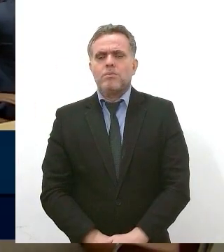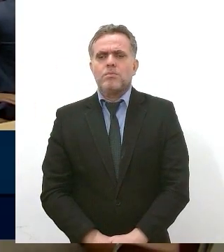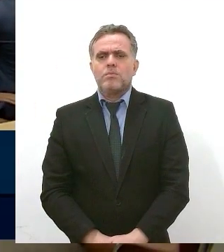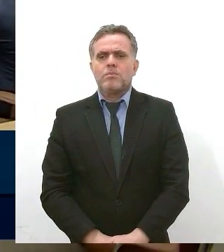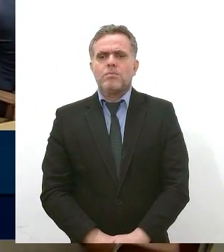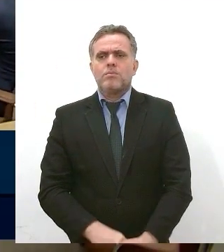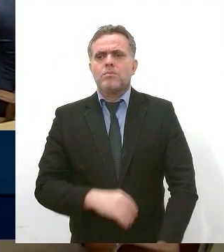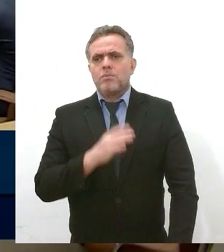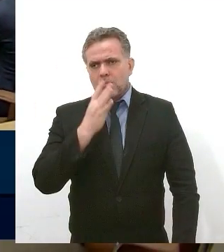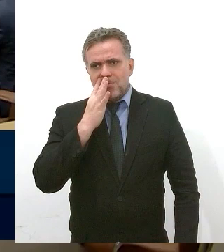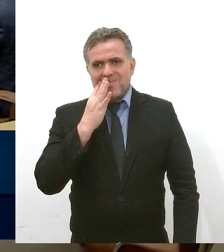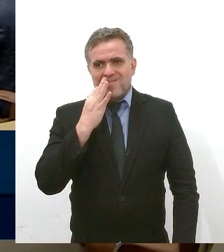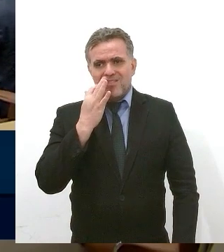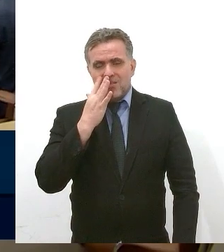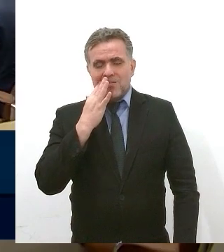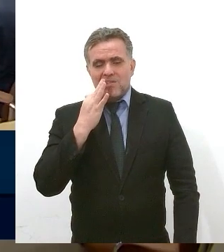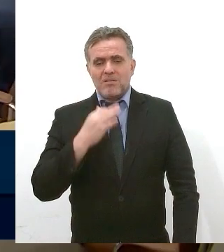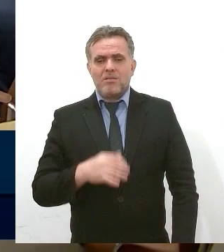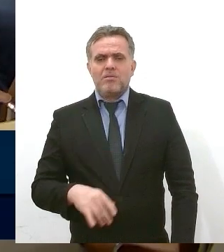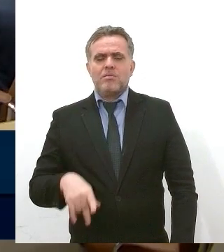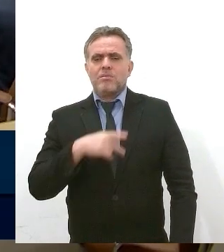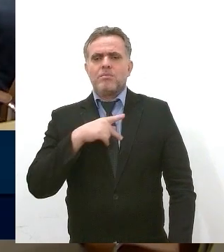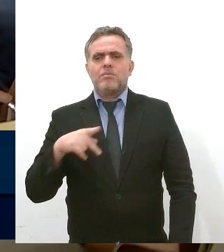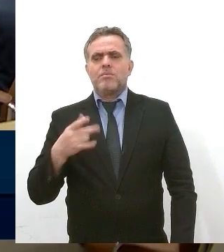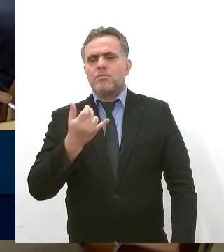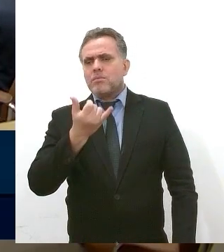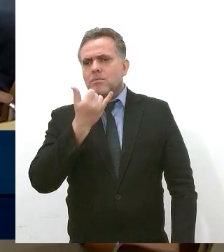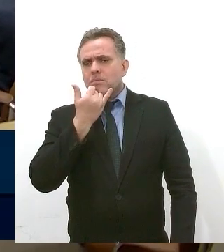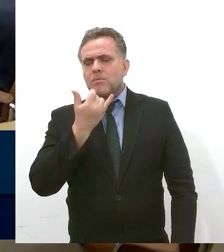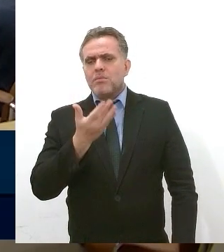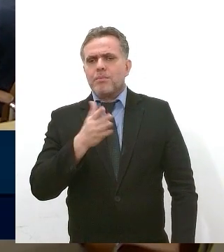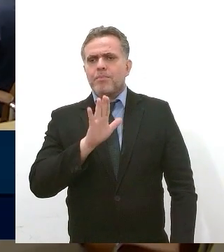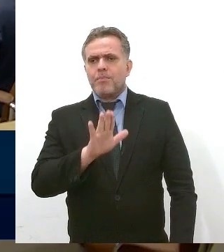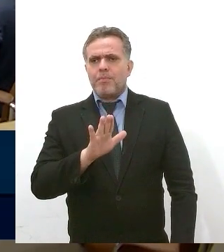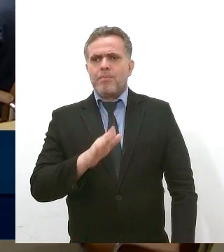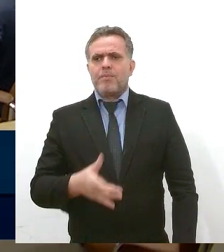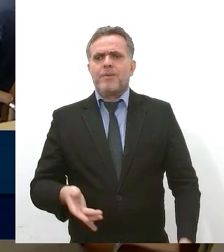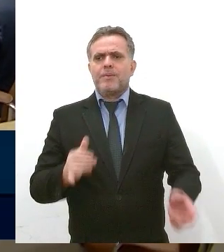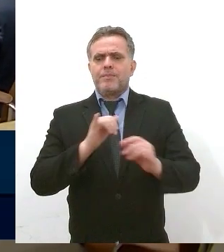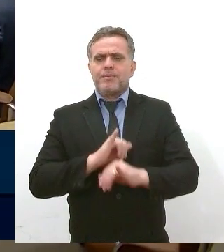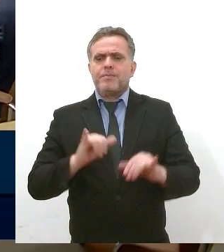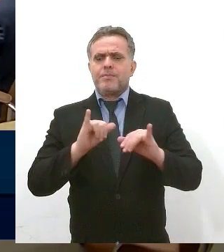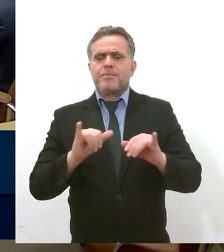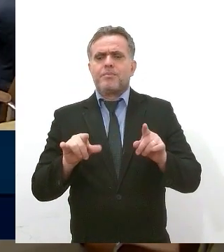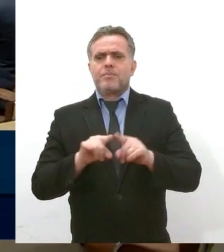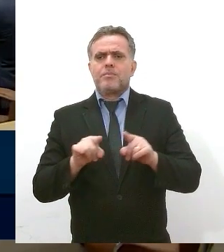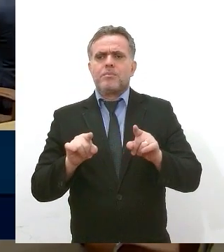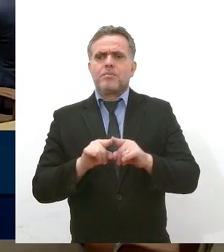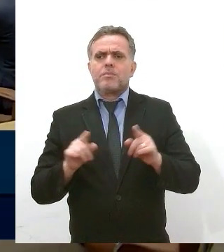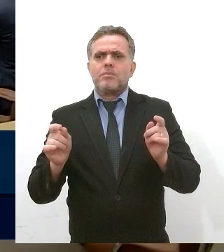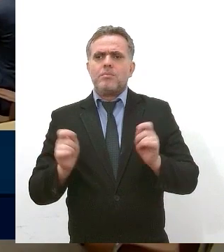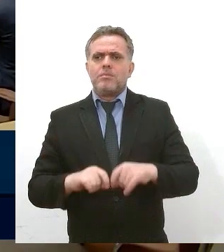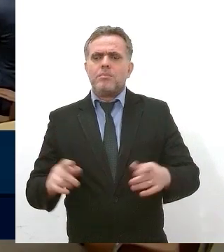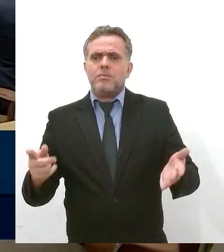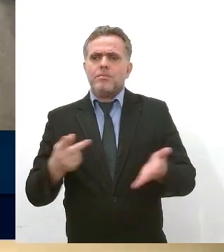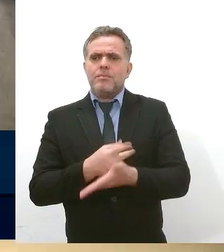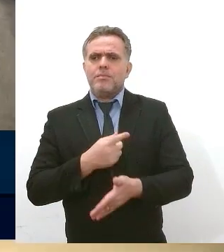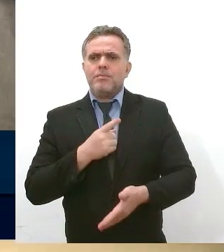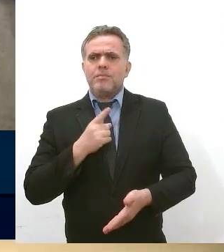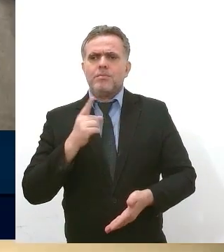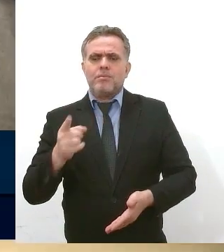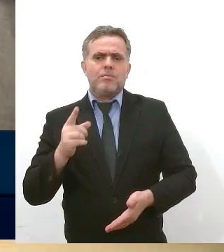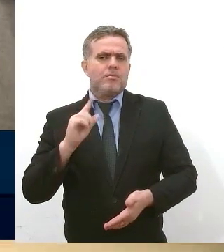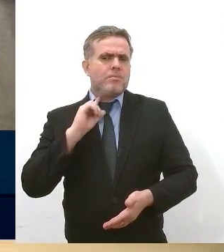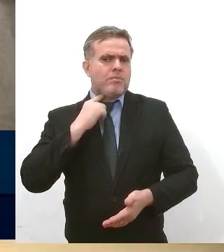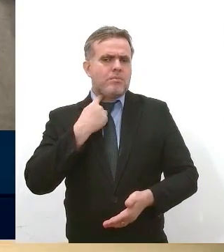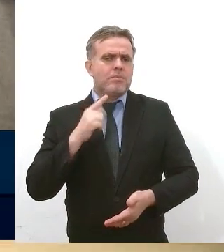Senhor presidente, só para também deixar registrado a situação envolvendo a questão do lixo em Sergipe. Nós